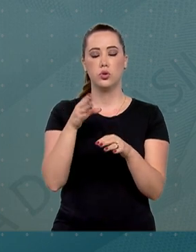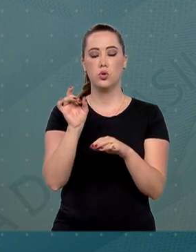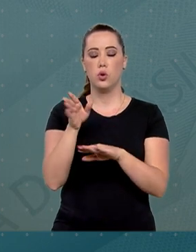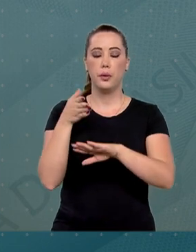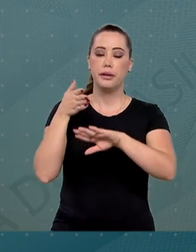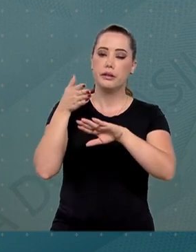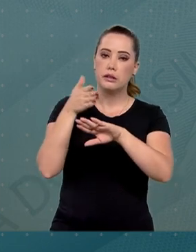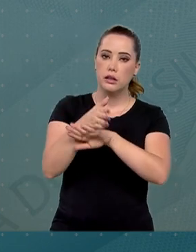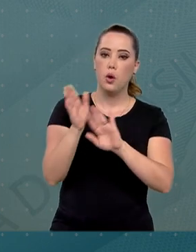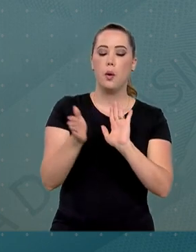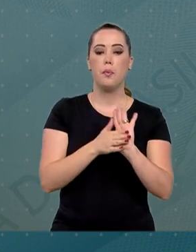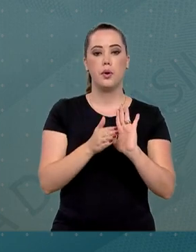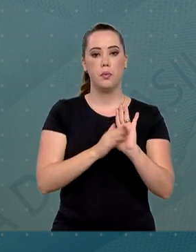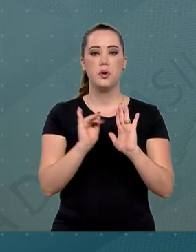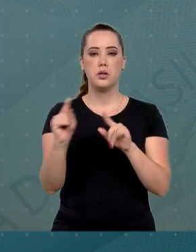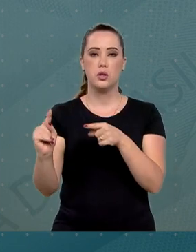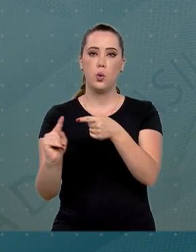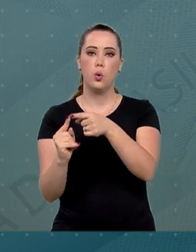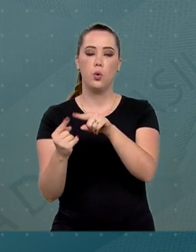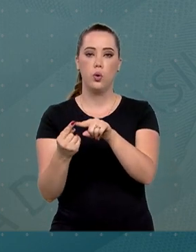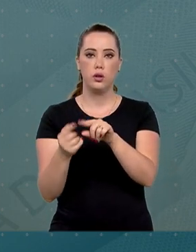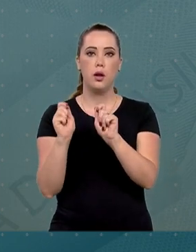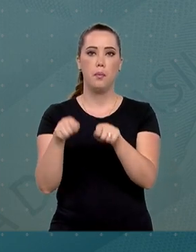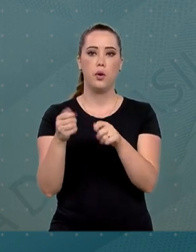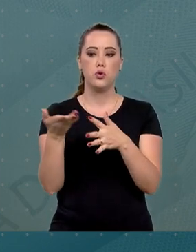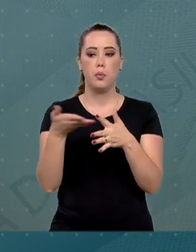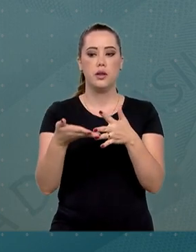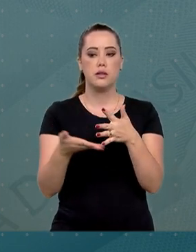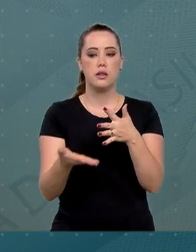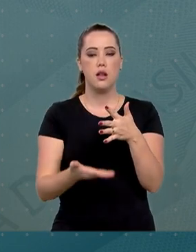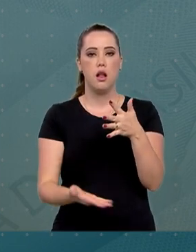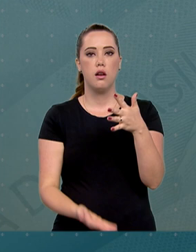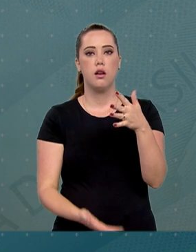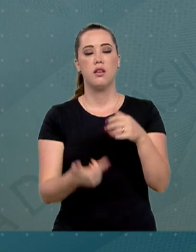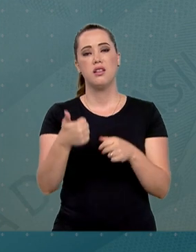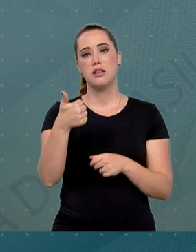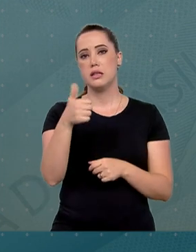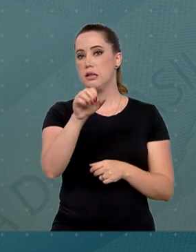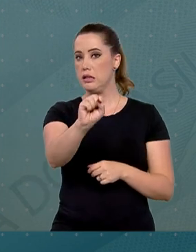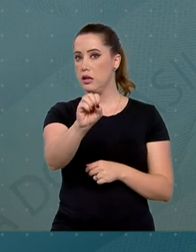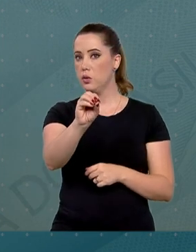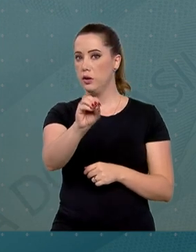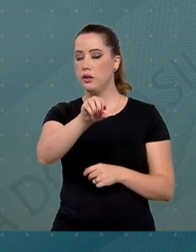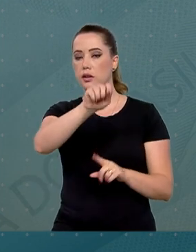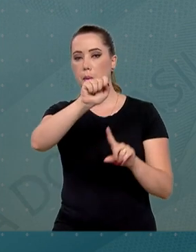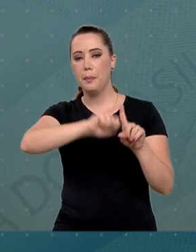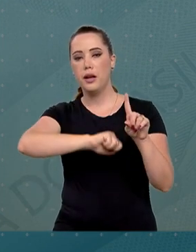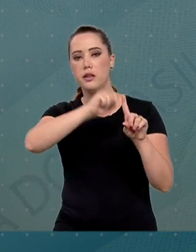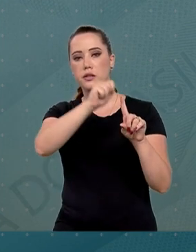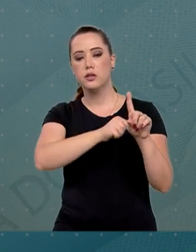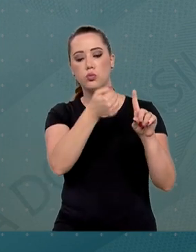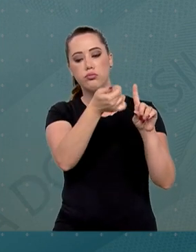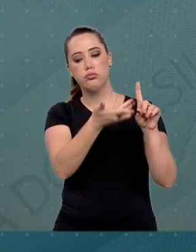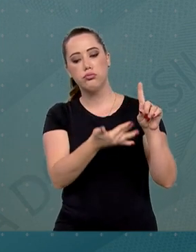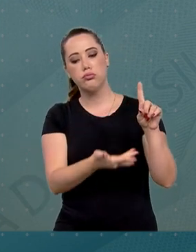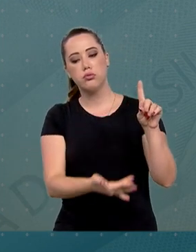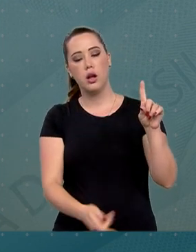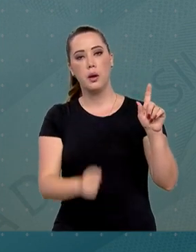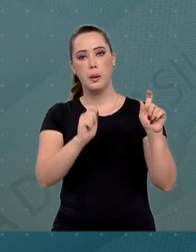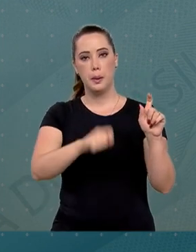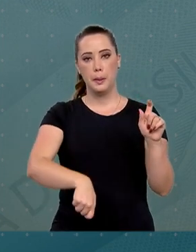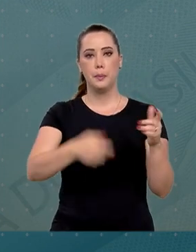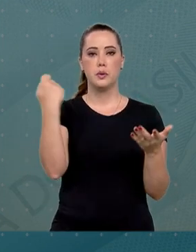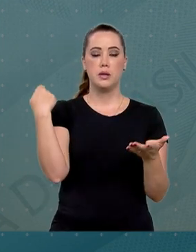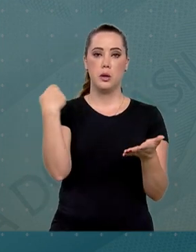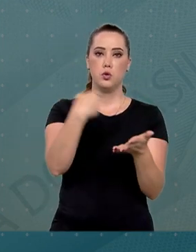ele recebe uma proposta e, se aceitar, tem acesso ao parcelamento em até 180 meses e a possibilidade de amortizar